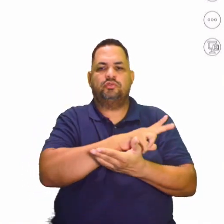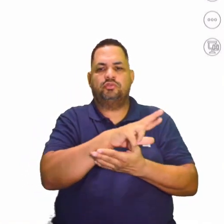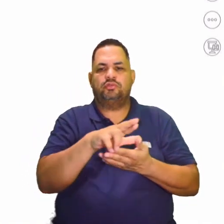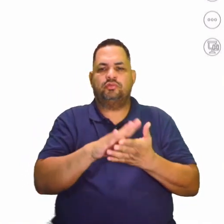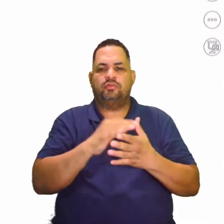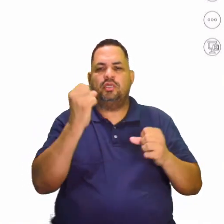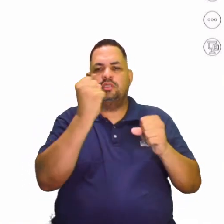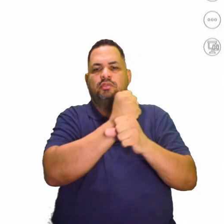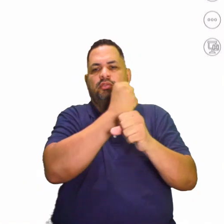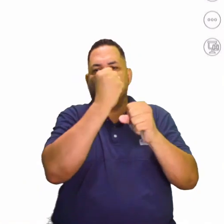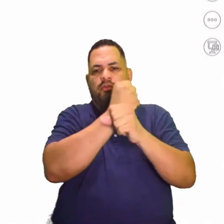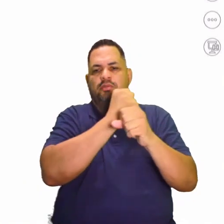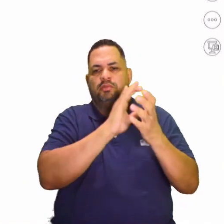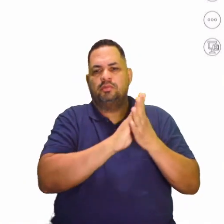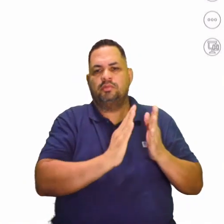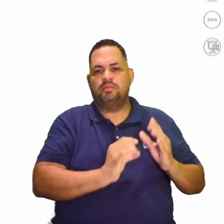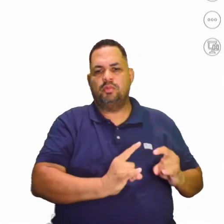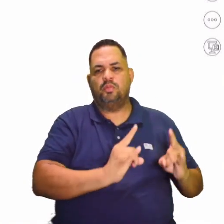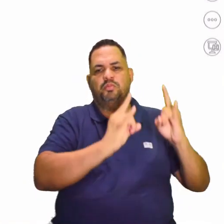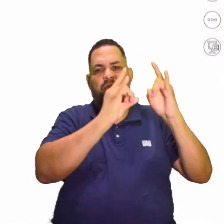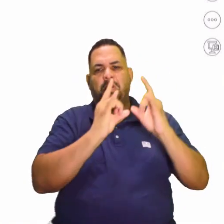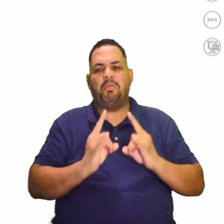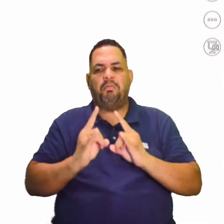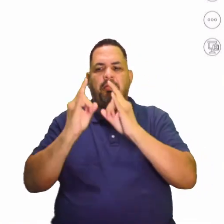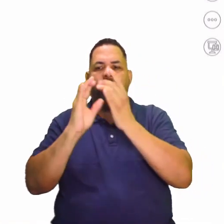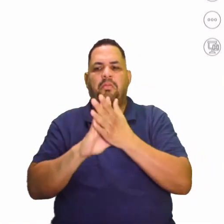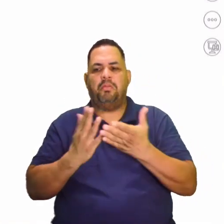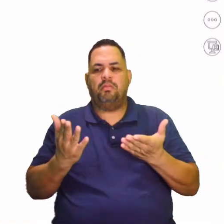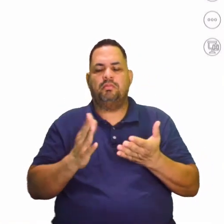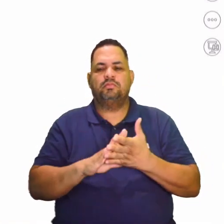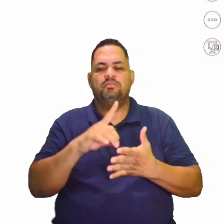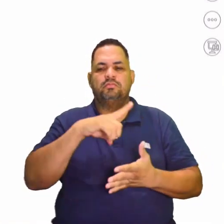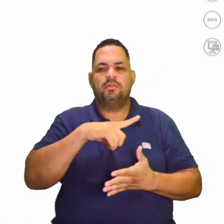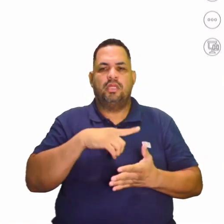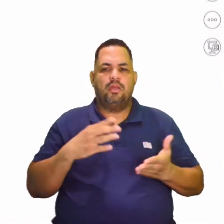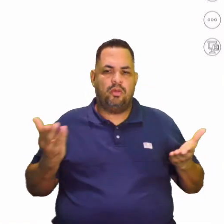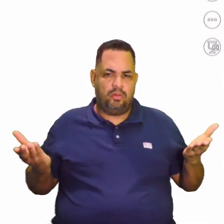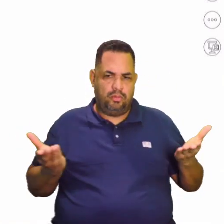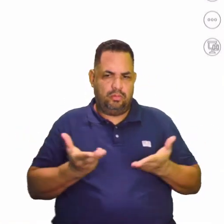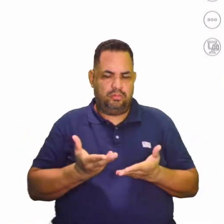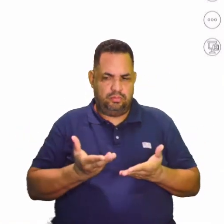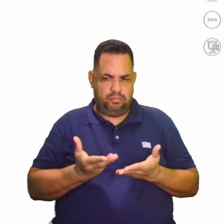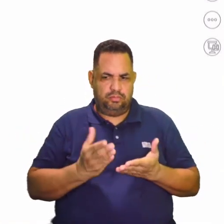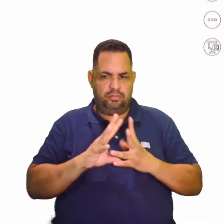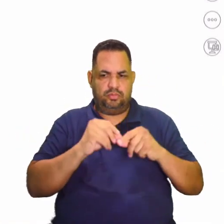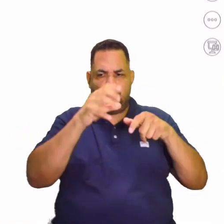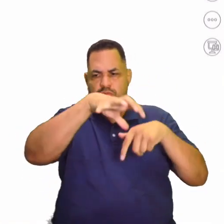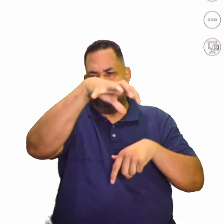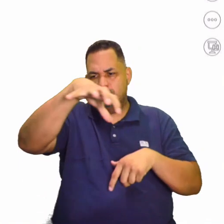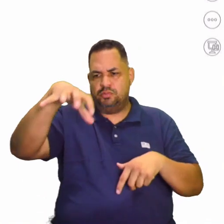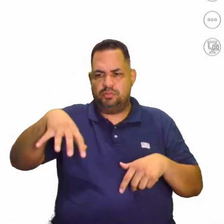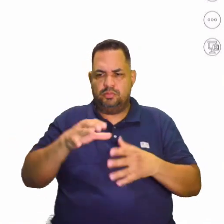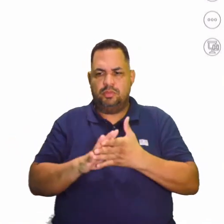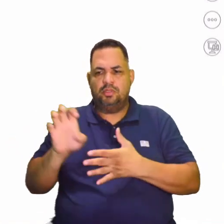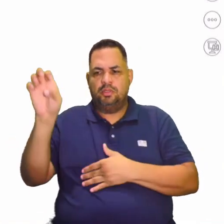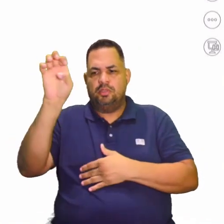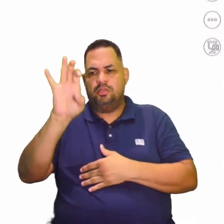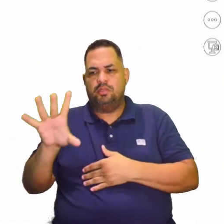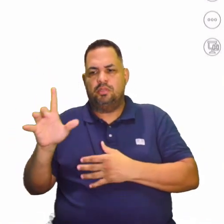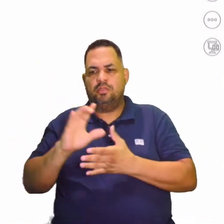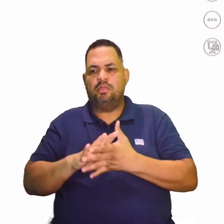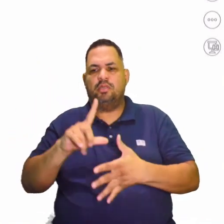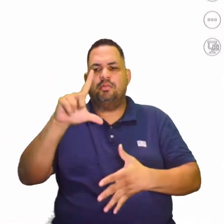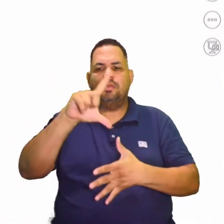templos, né, monumentais, grandiosos, que existem até hoje. Em todos os lugares, né, tanto na Europa como aqui